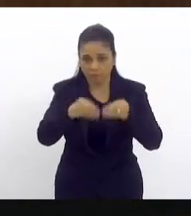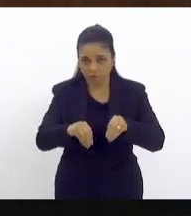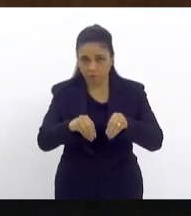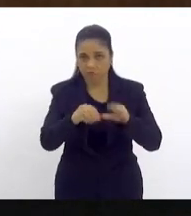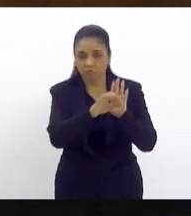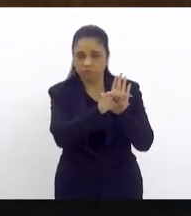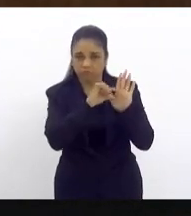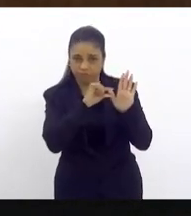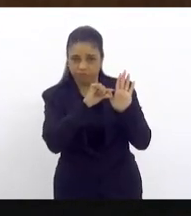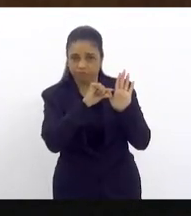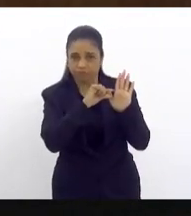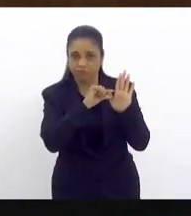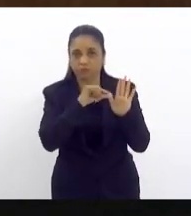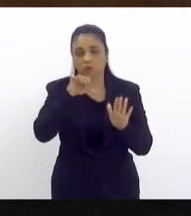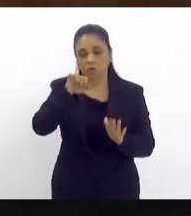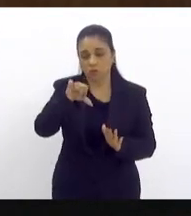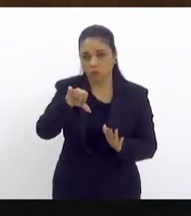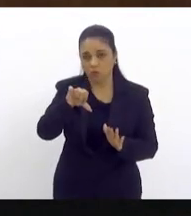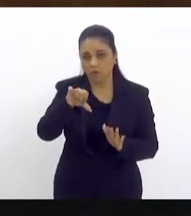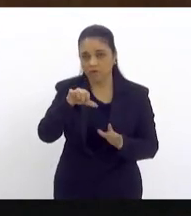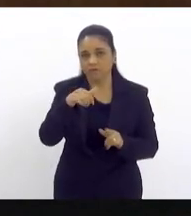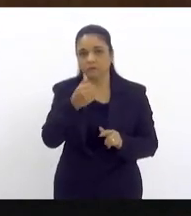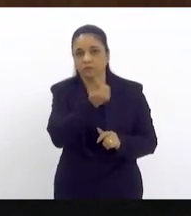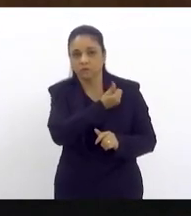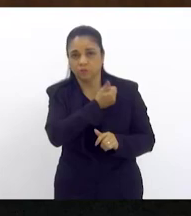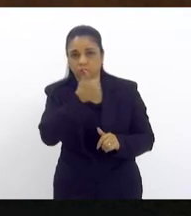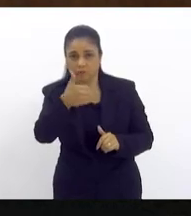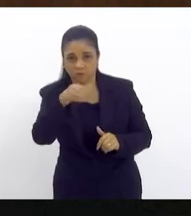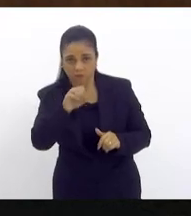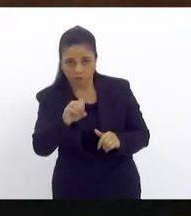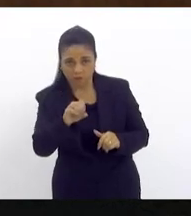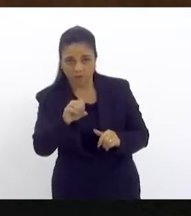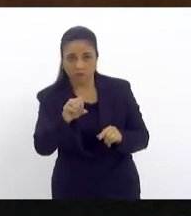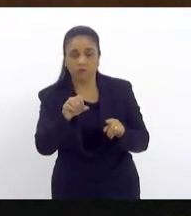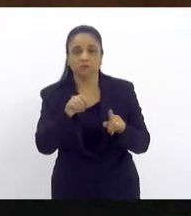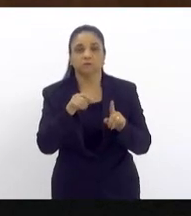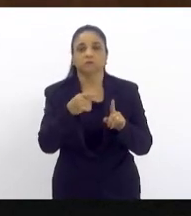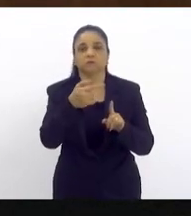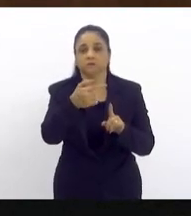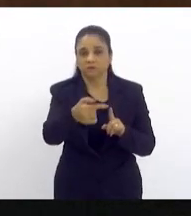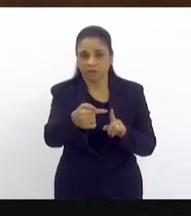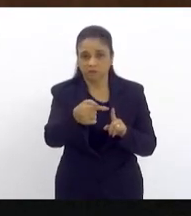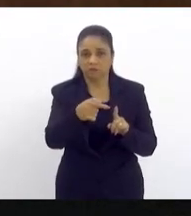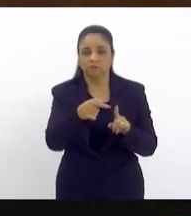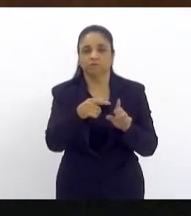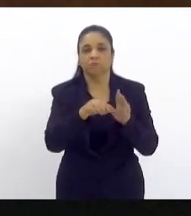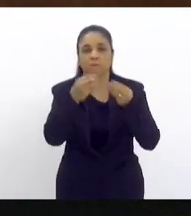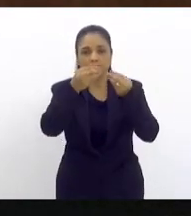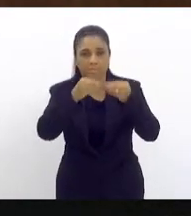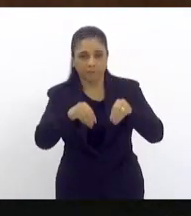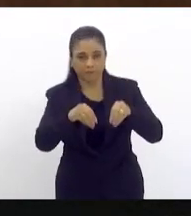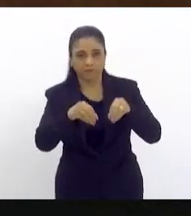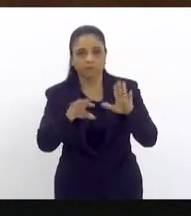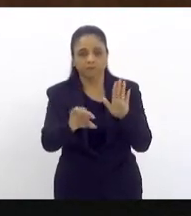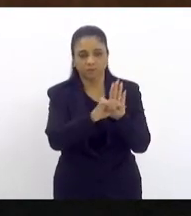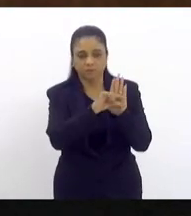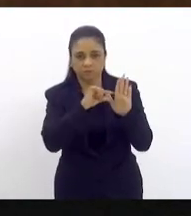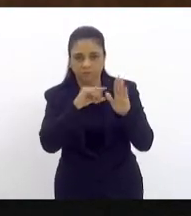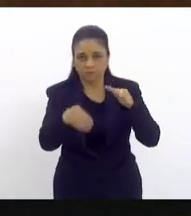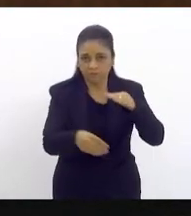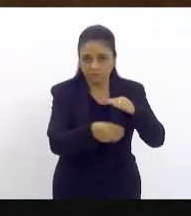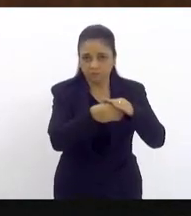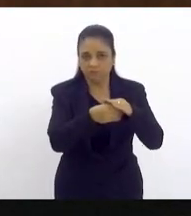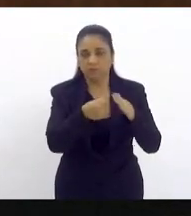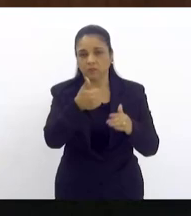emendas de plenário 9 10 pela aprovação da emenda número 7 da ccj prejudicadas as emendas de plenário